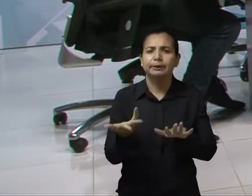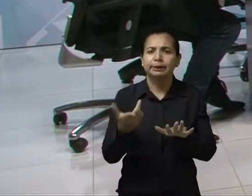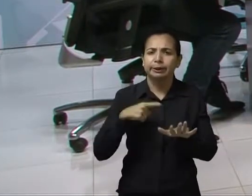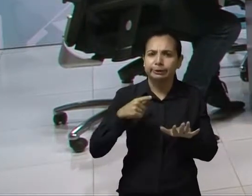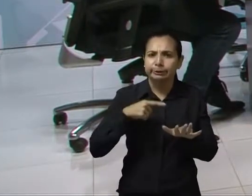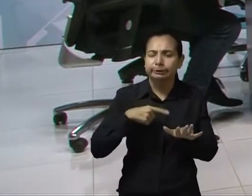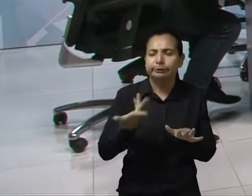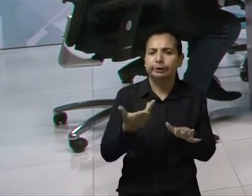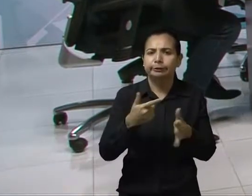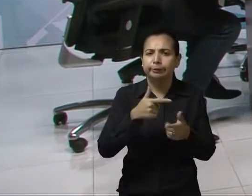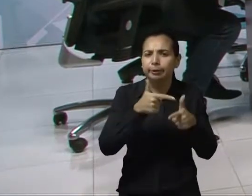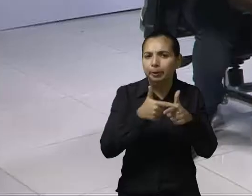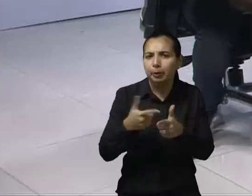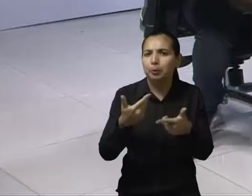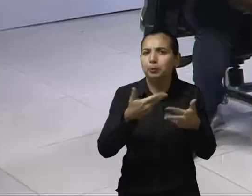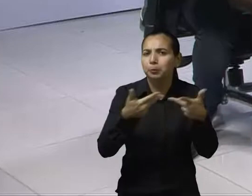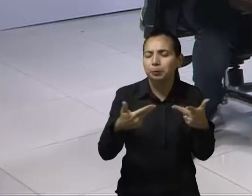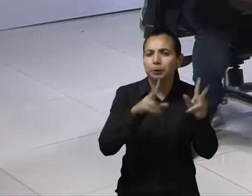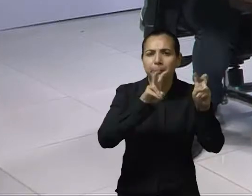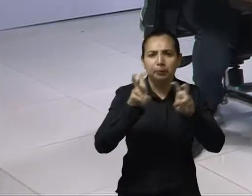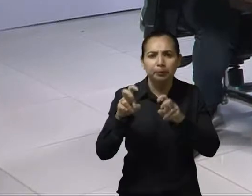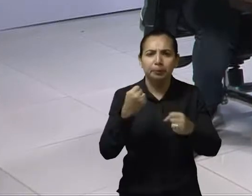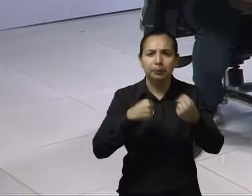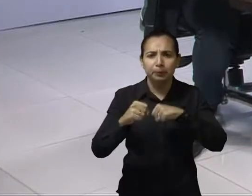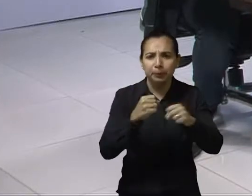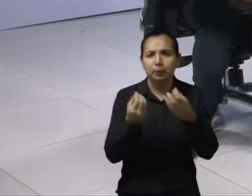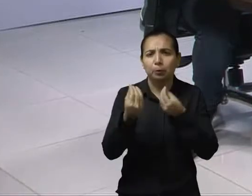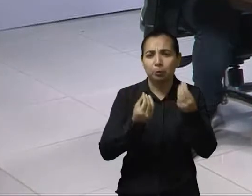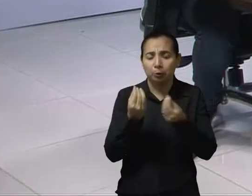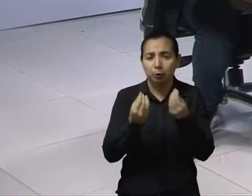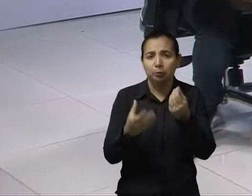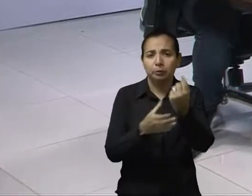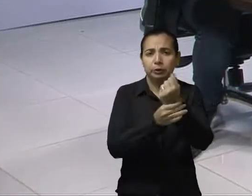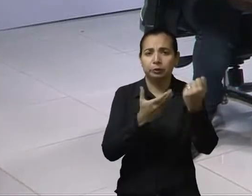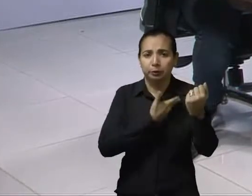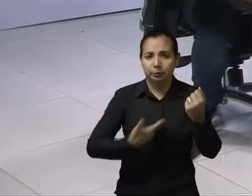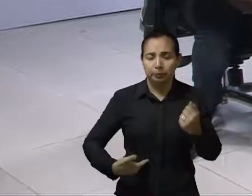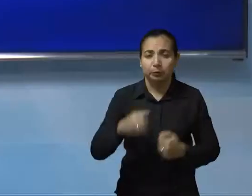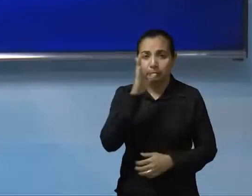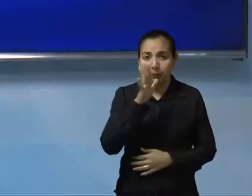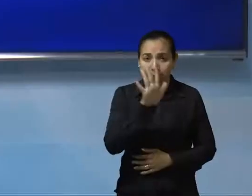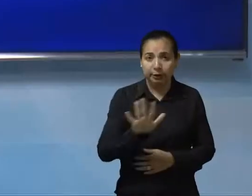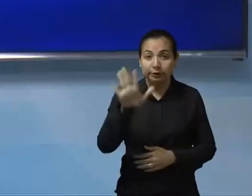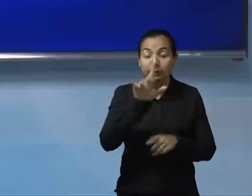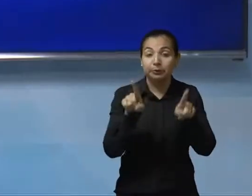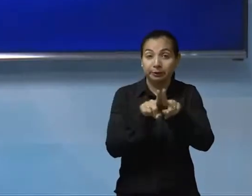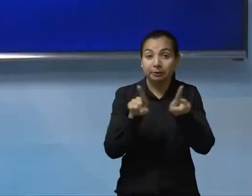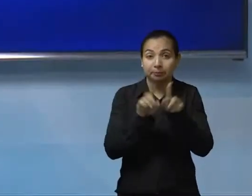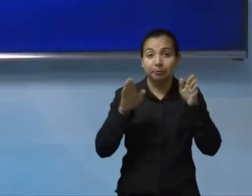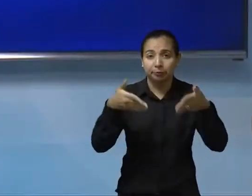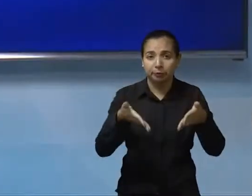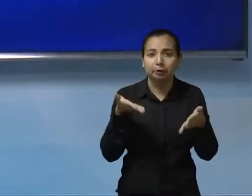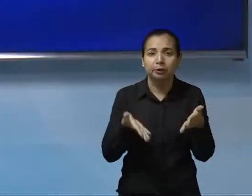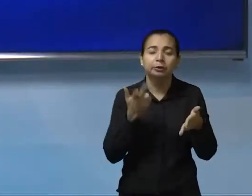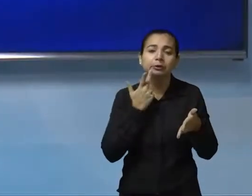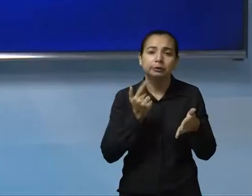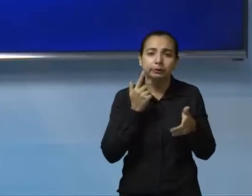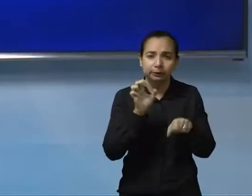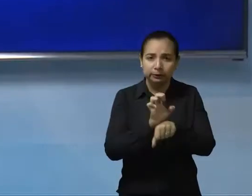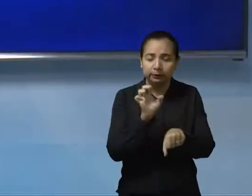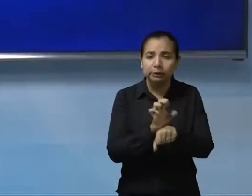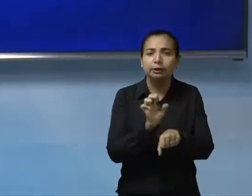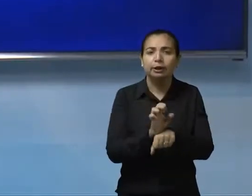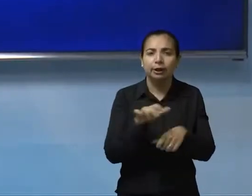e fértil sob o ponto de vista das ações de segurança pública para o Brasil e particularmente para o estado do Ceará, com o anúncio feito